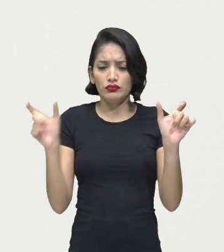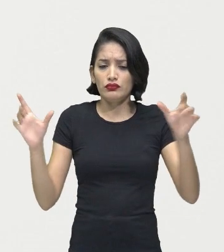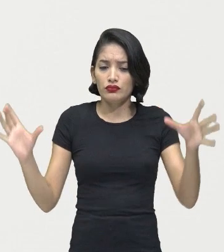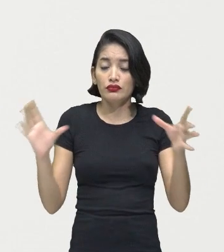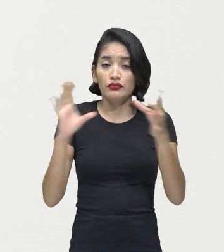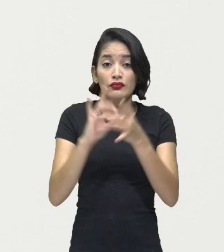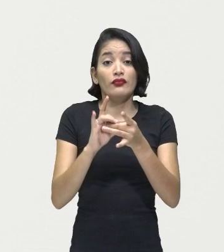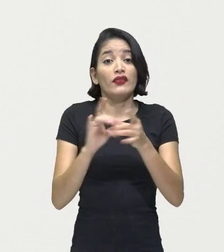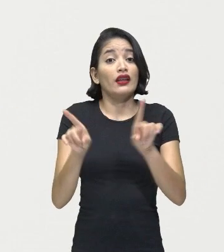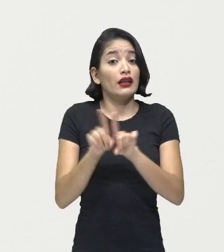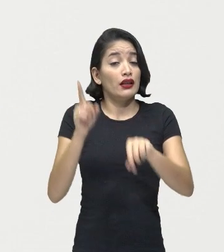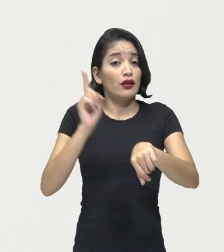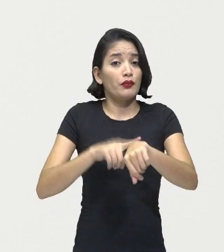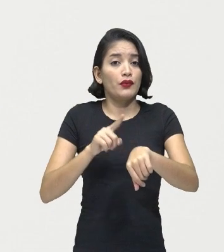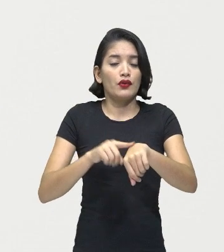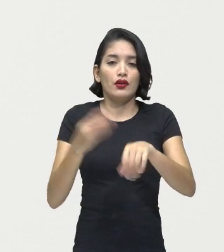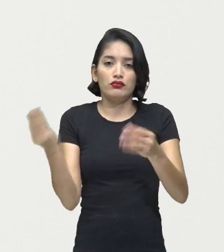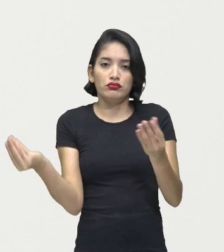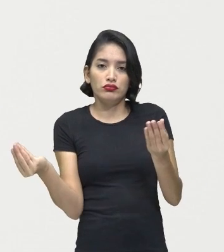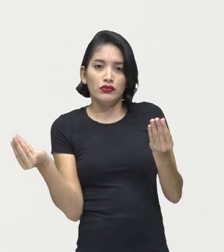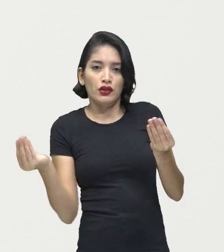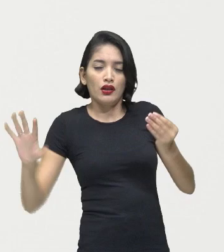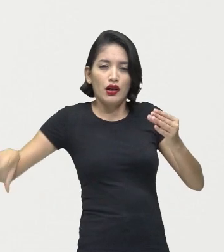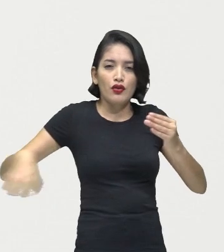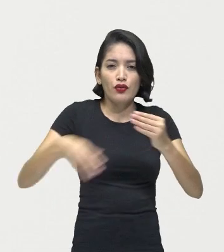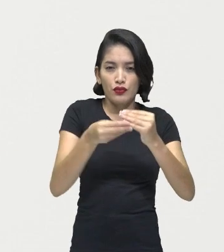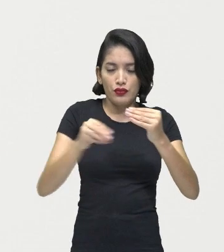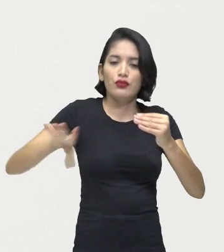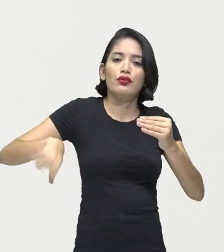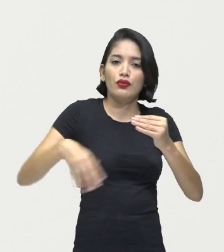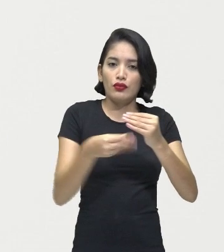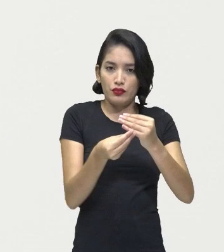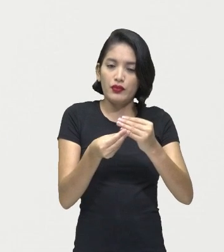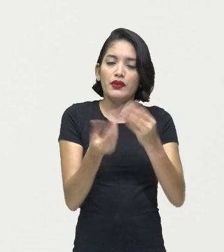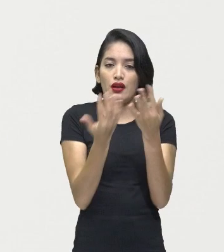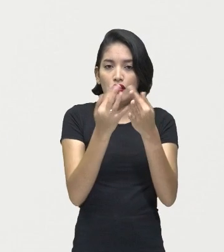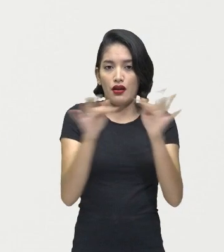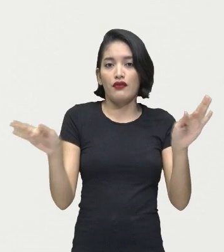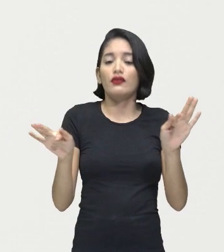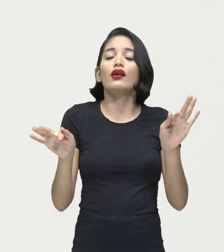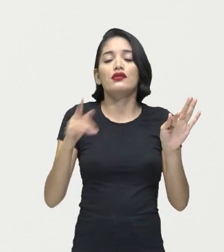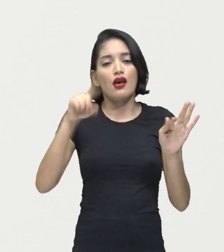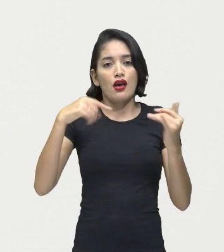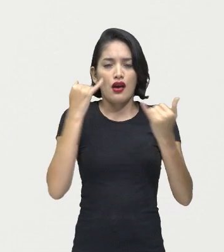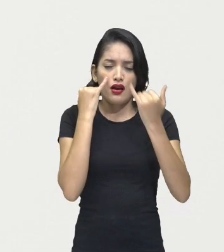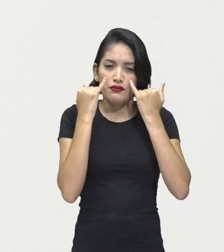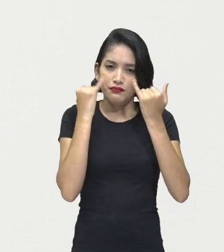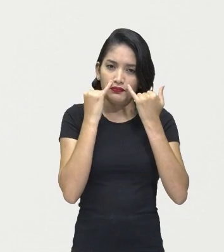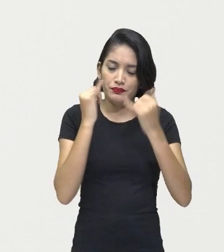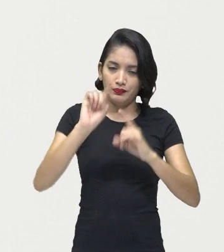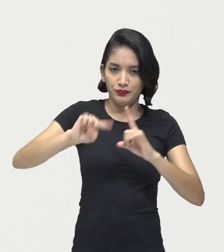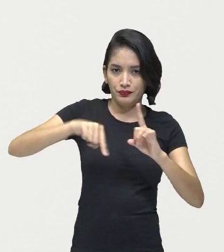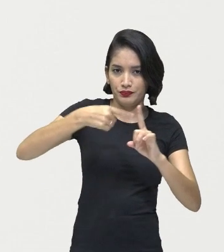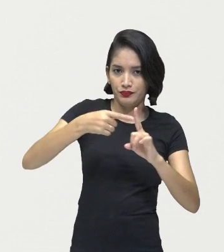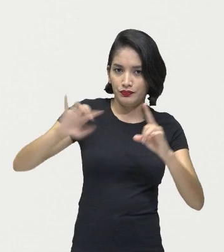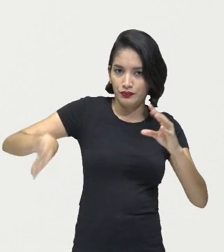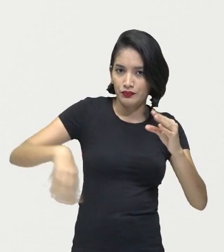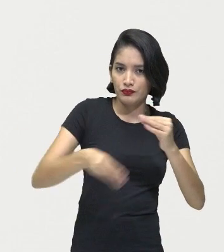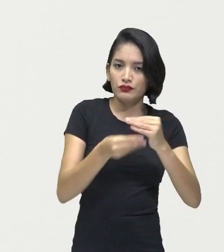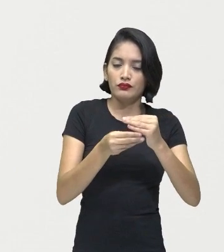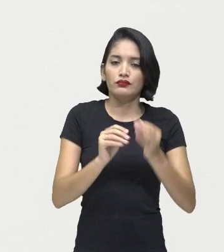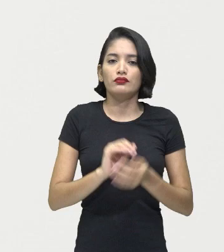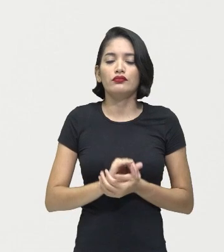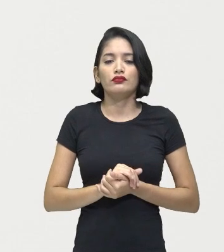mesmo tempo, de adicionar algo a mais na oração. É uma informação a mais. E aí